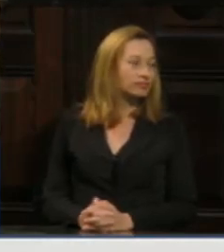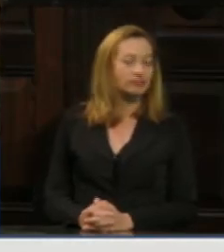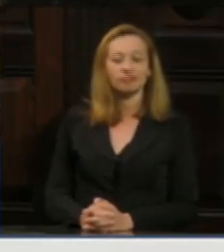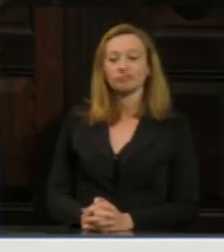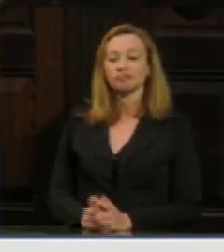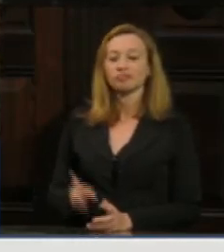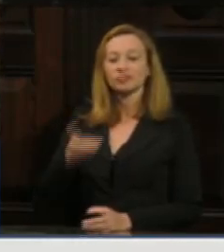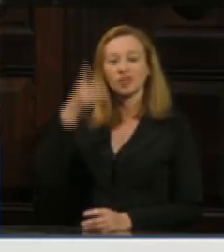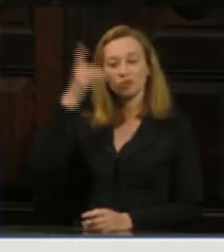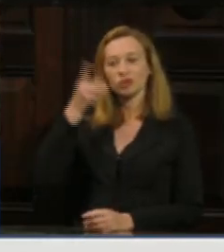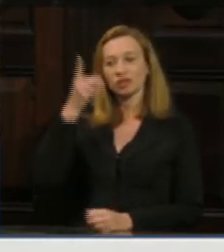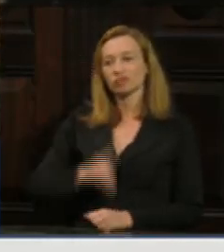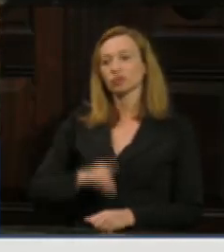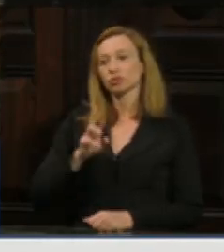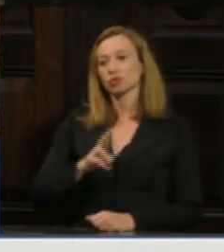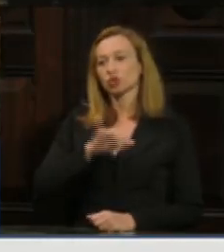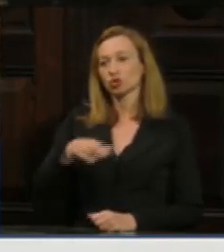tribuna...